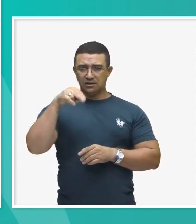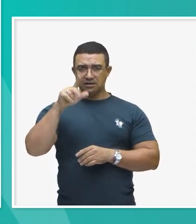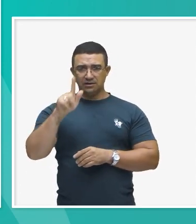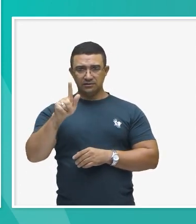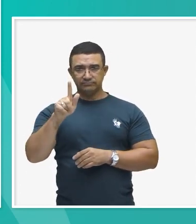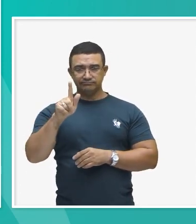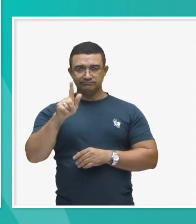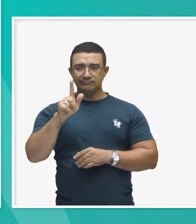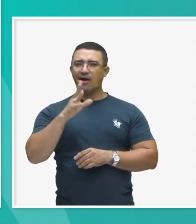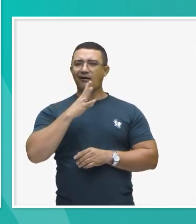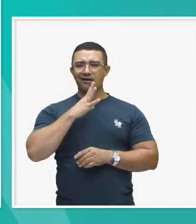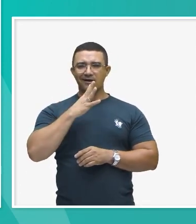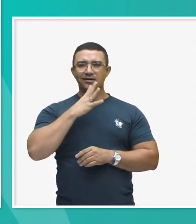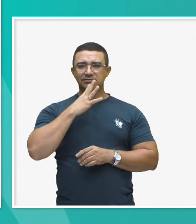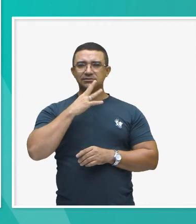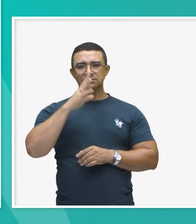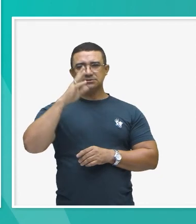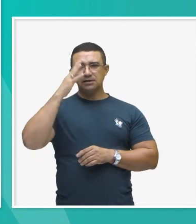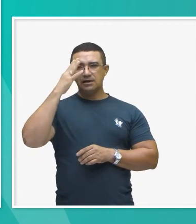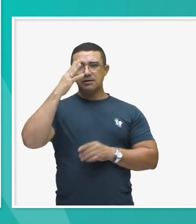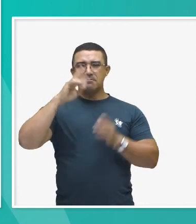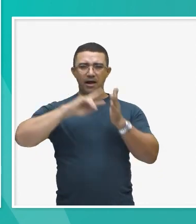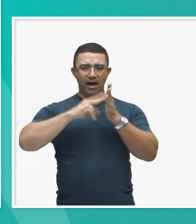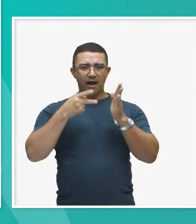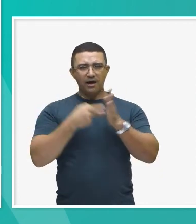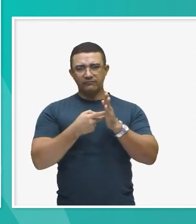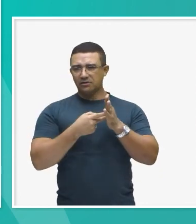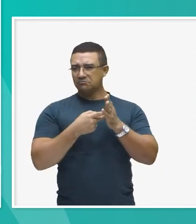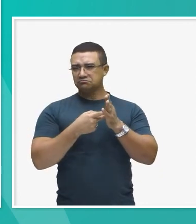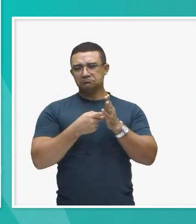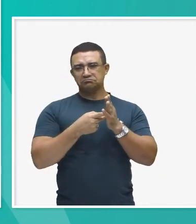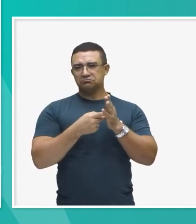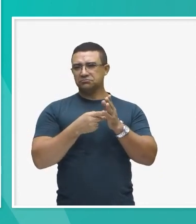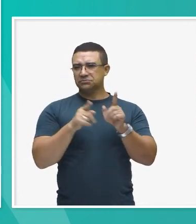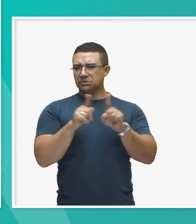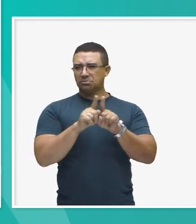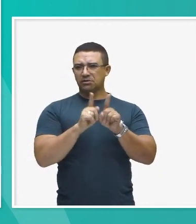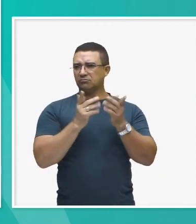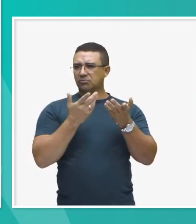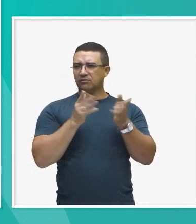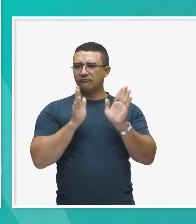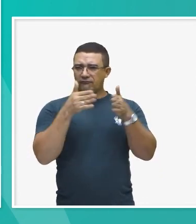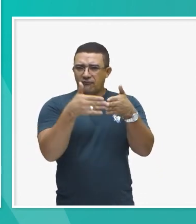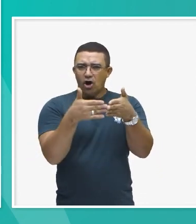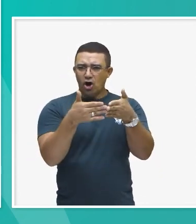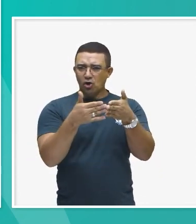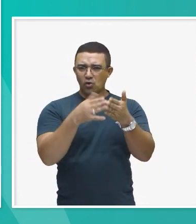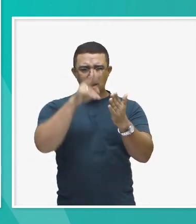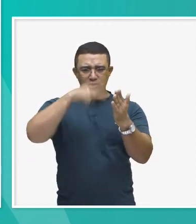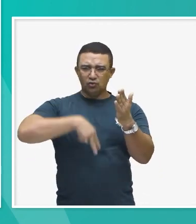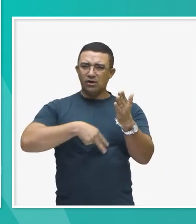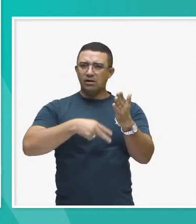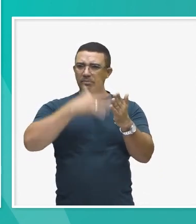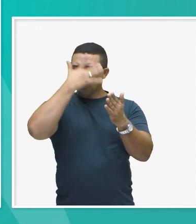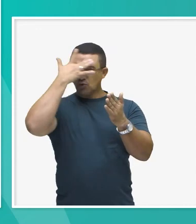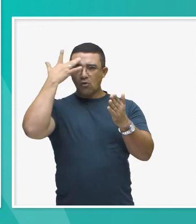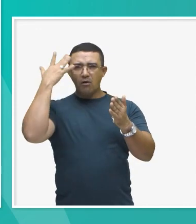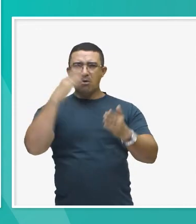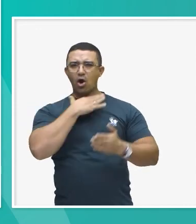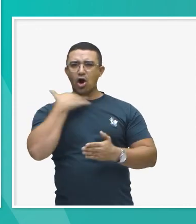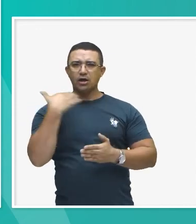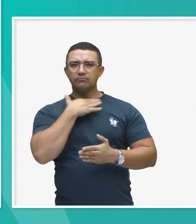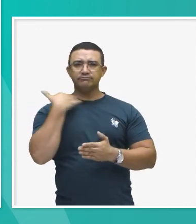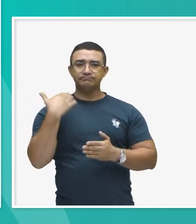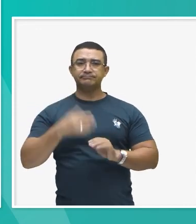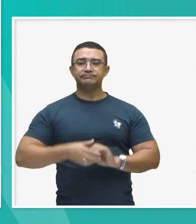e ela pode sugerir que alguma coisa ou alguém ou sujeito, foco da leitura, esteja sofrendo assassinatos, tá? Então,